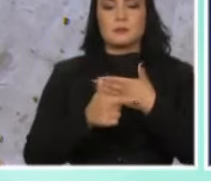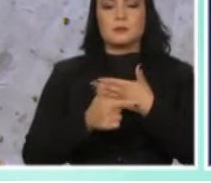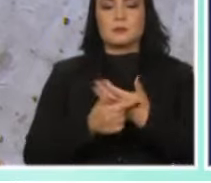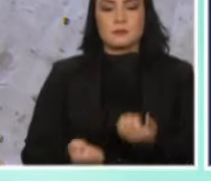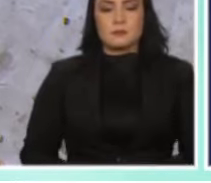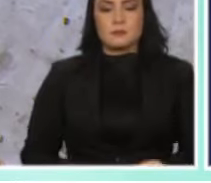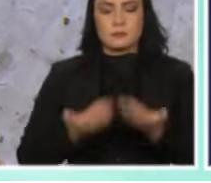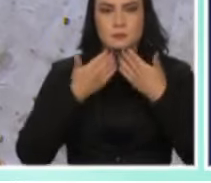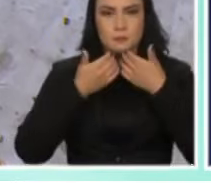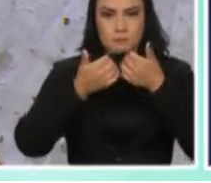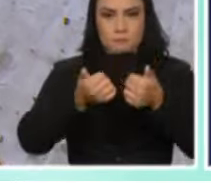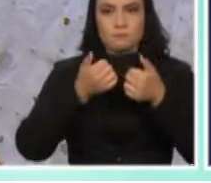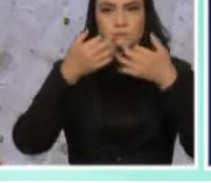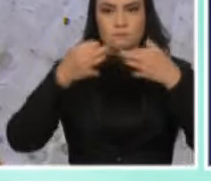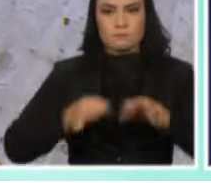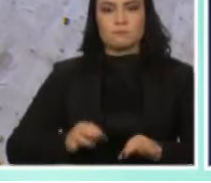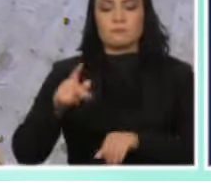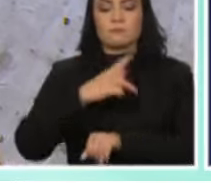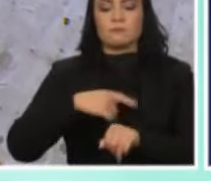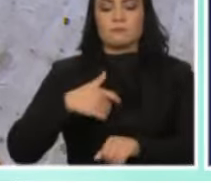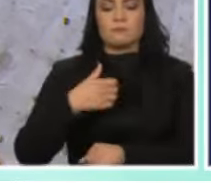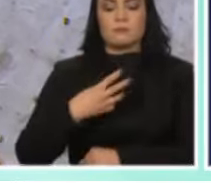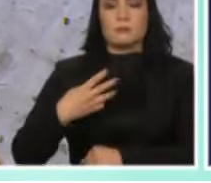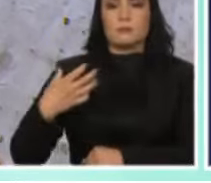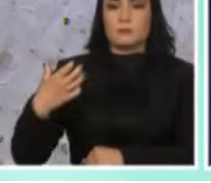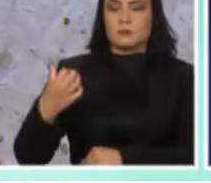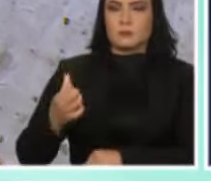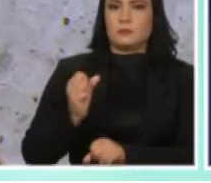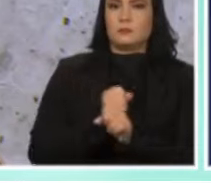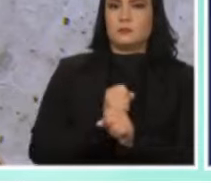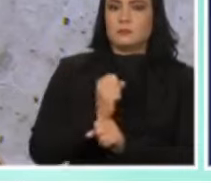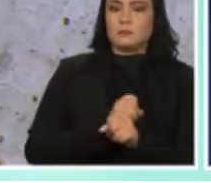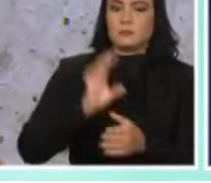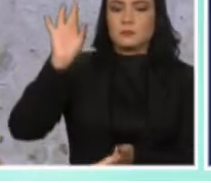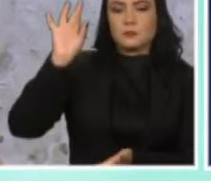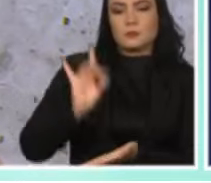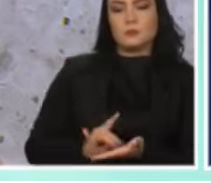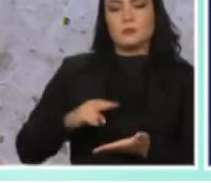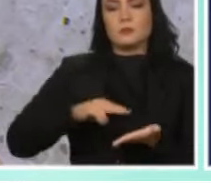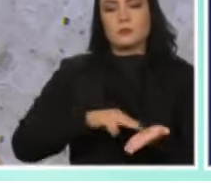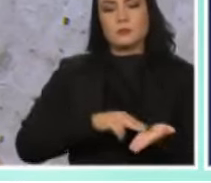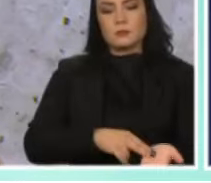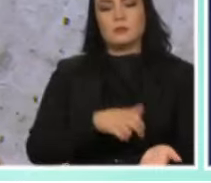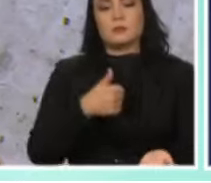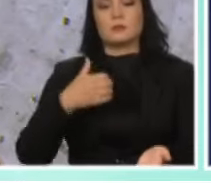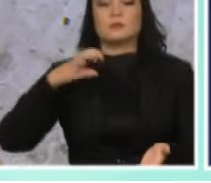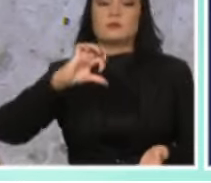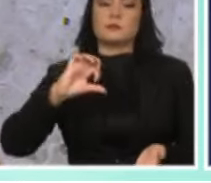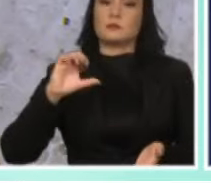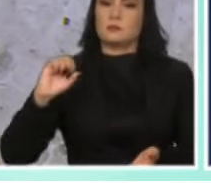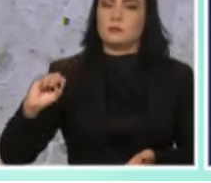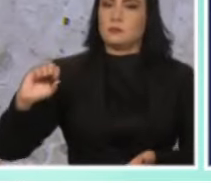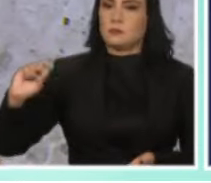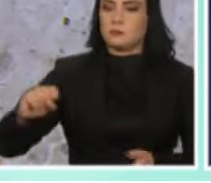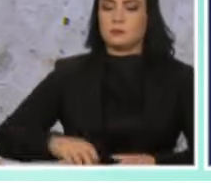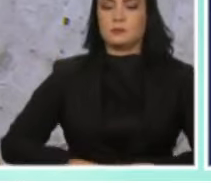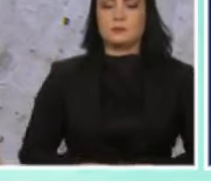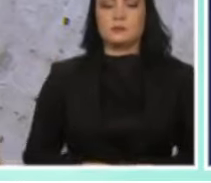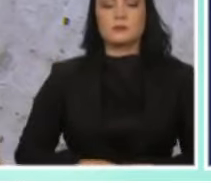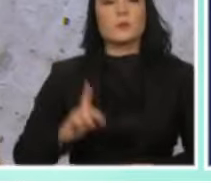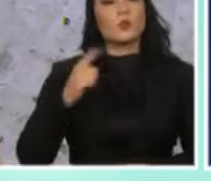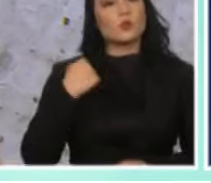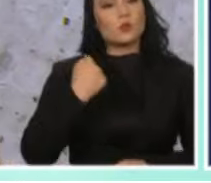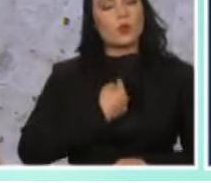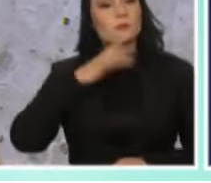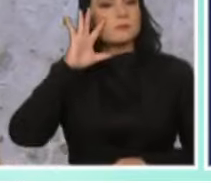prevê a Constituição Federal de harmonia e separação entre os poderes então se há uma mudança no no no judiciário ela